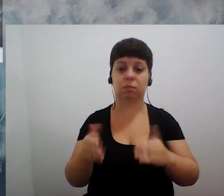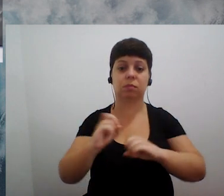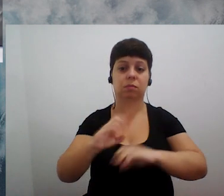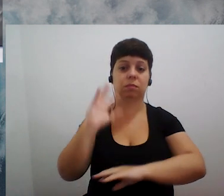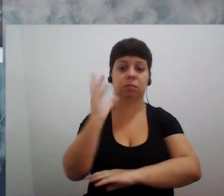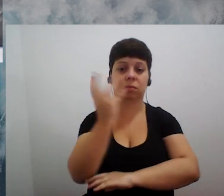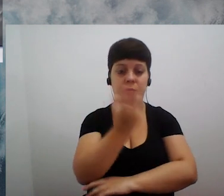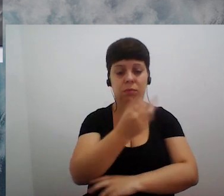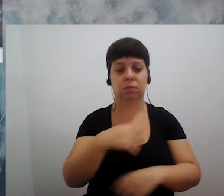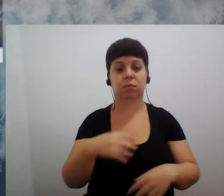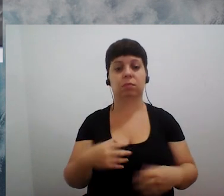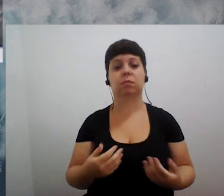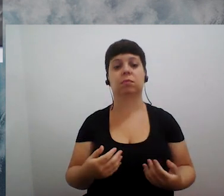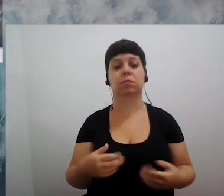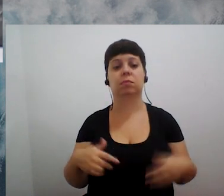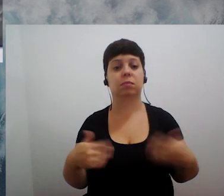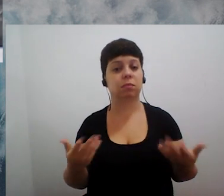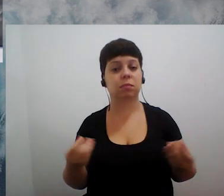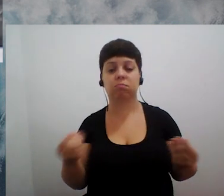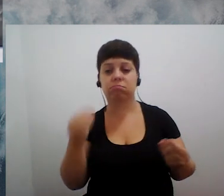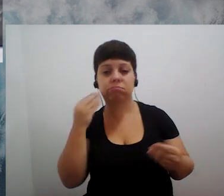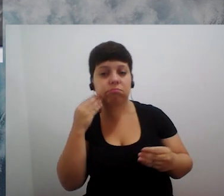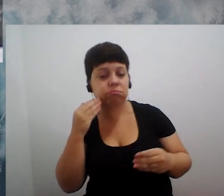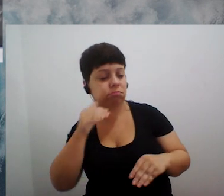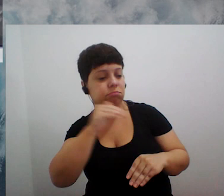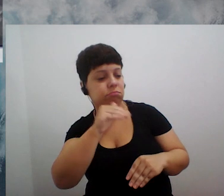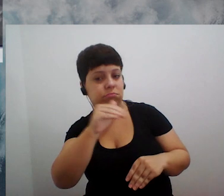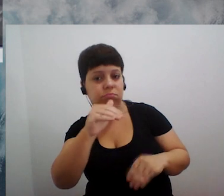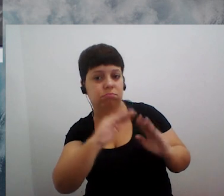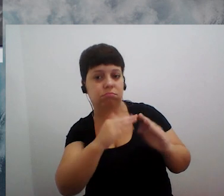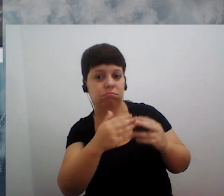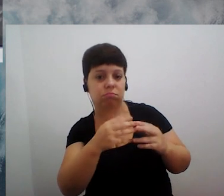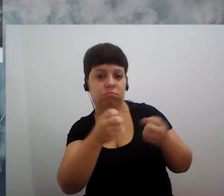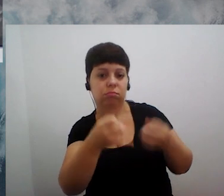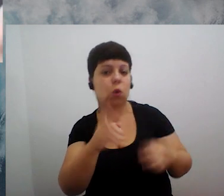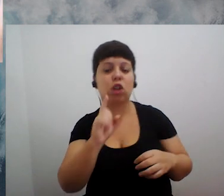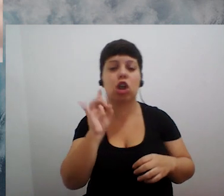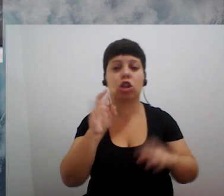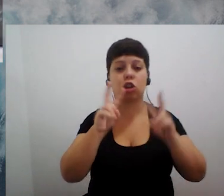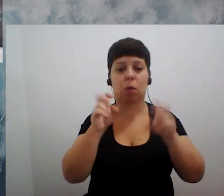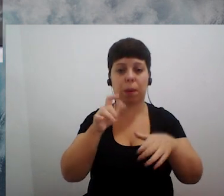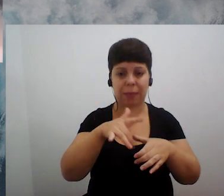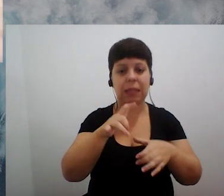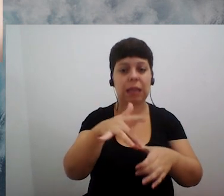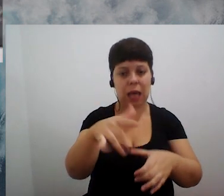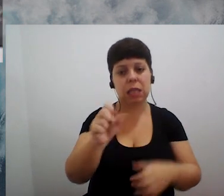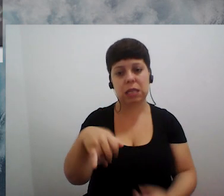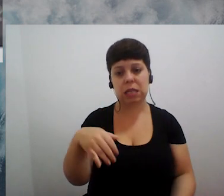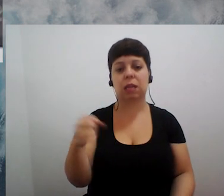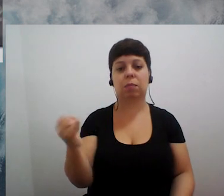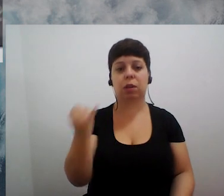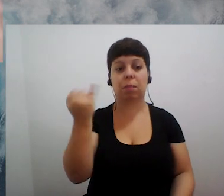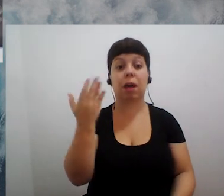para a educação ambiental. E aí, como que a gente acessa essas escolas para falar um pouco disso e não falar só sobre plantar, porque